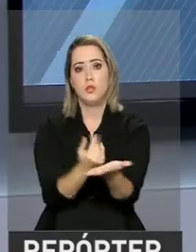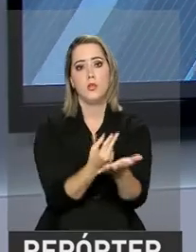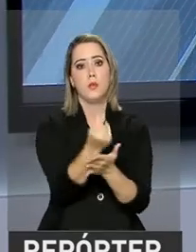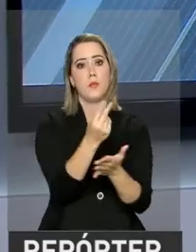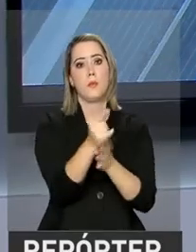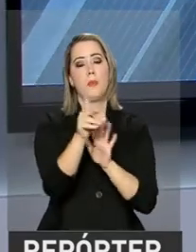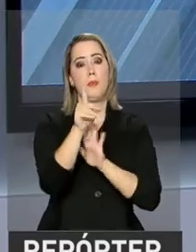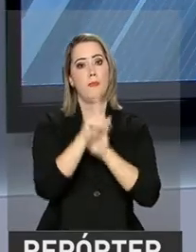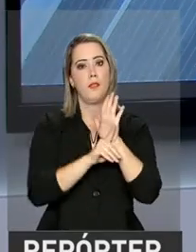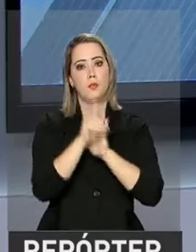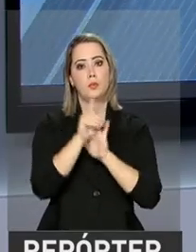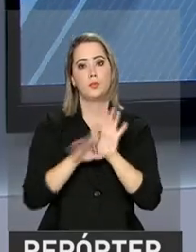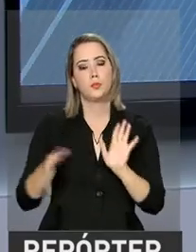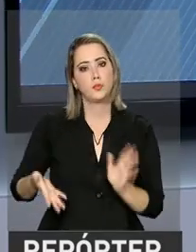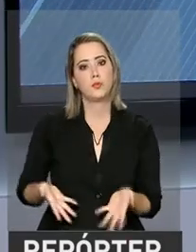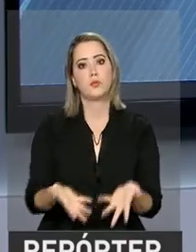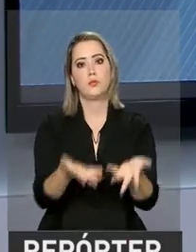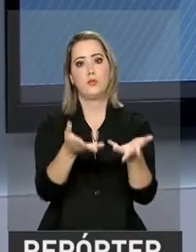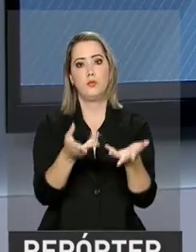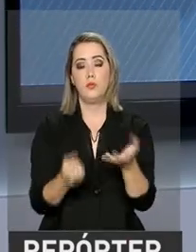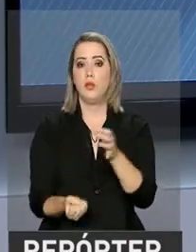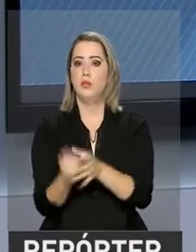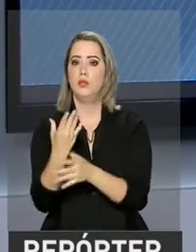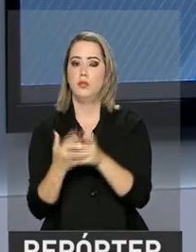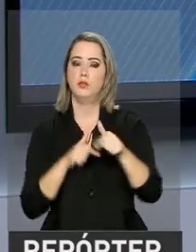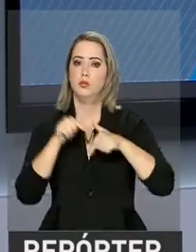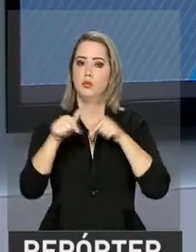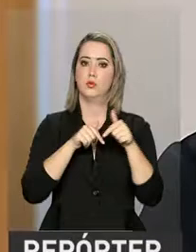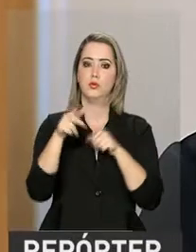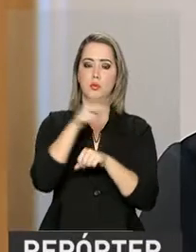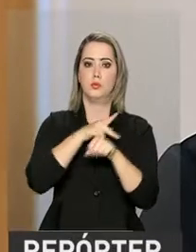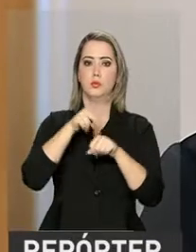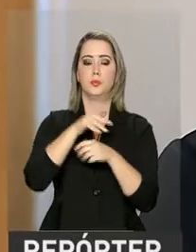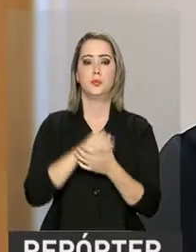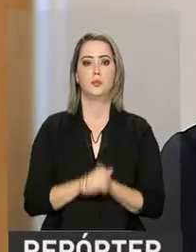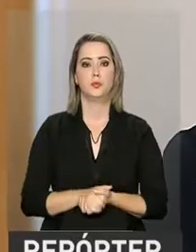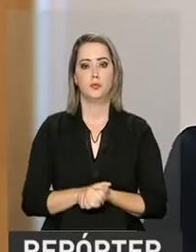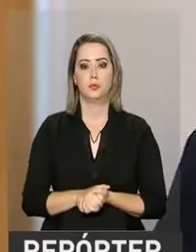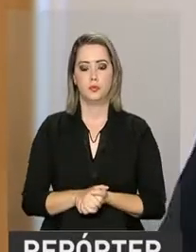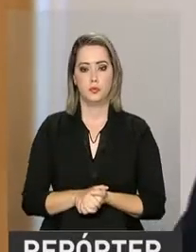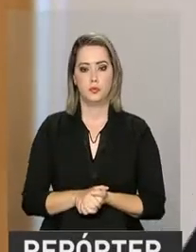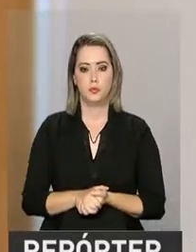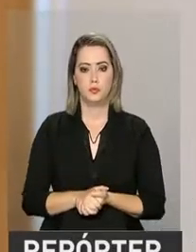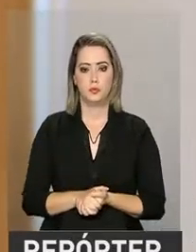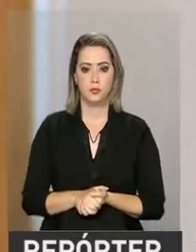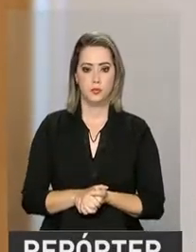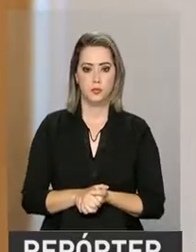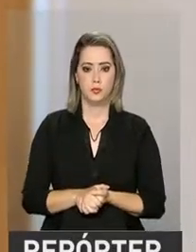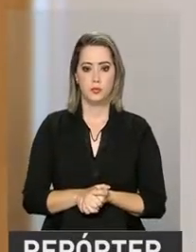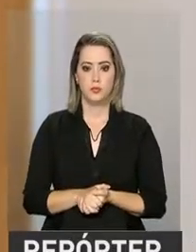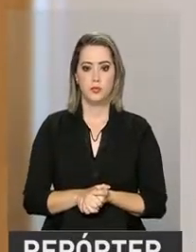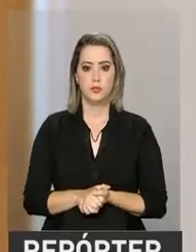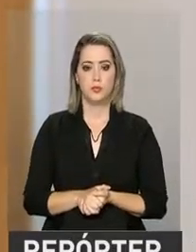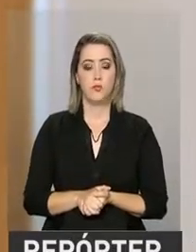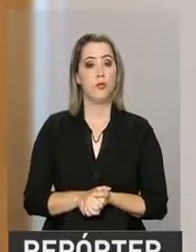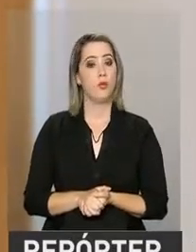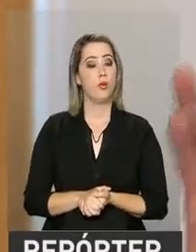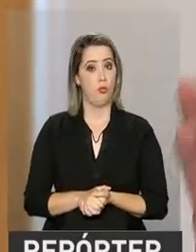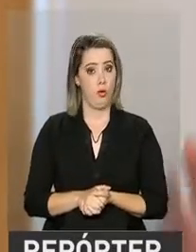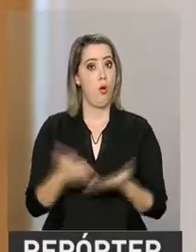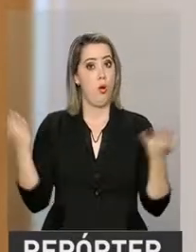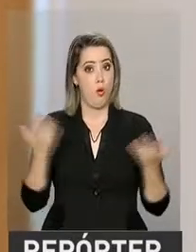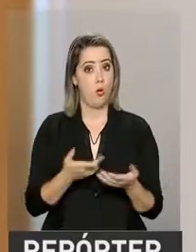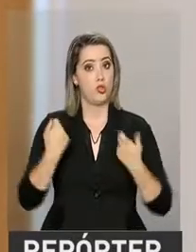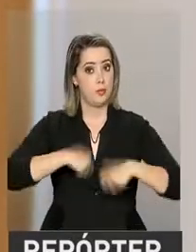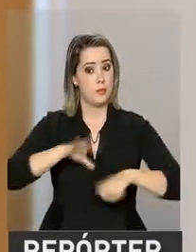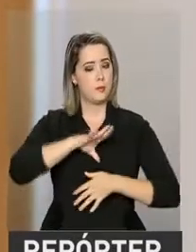incentivar a criação dos postos de trabalho no país no momento brasileiro exige ousadia dia